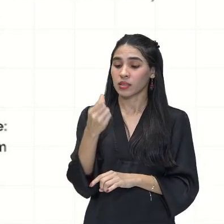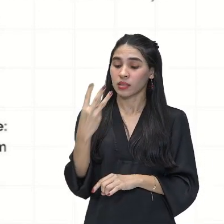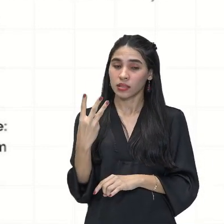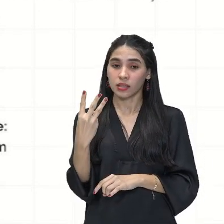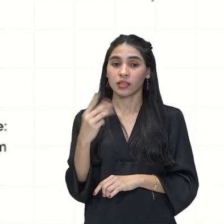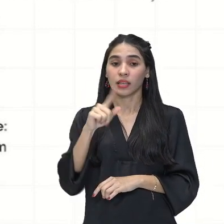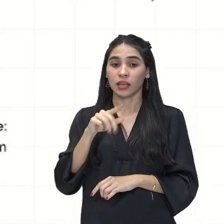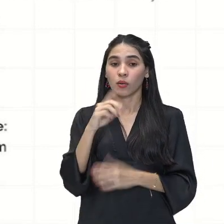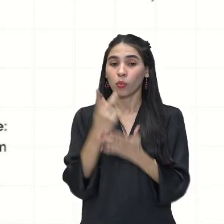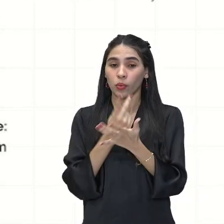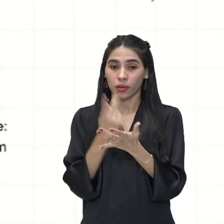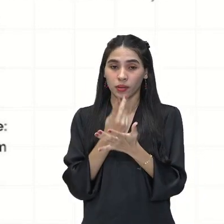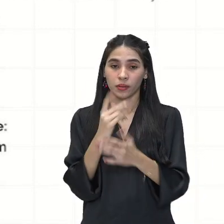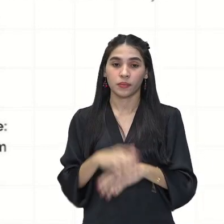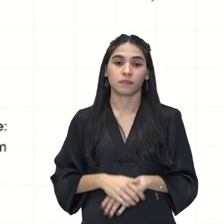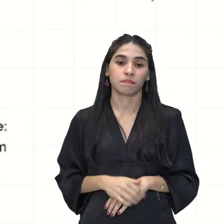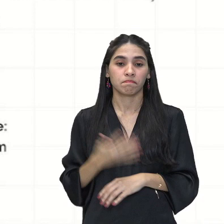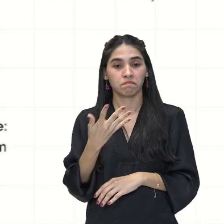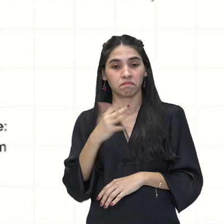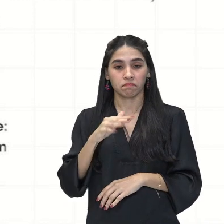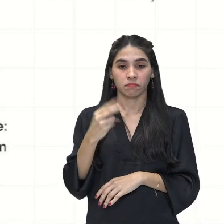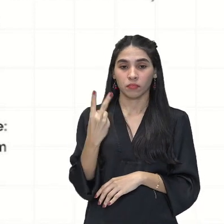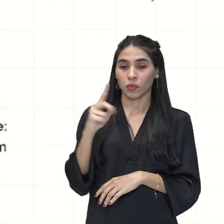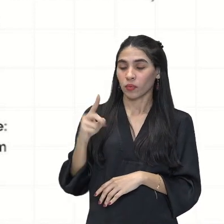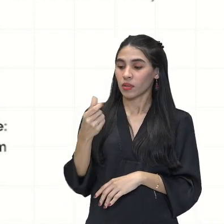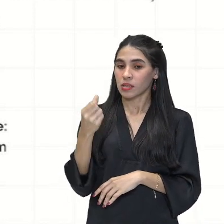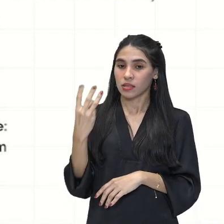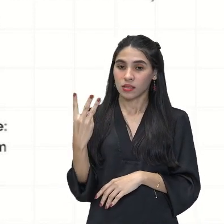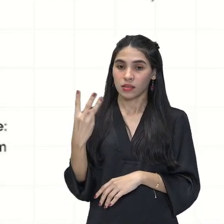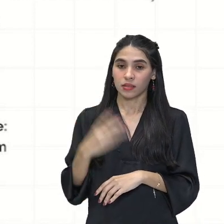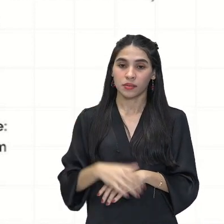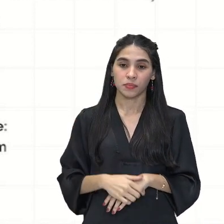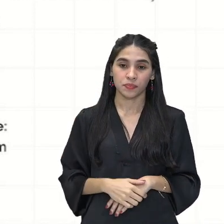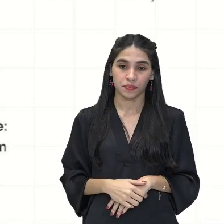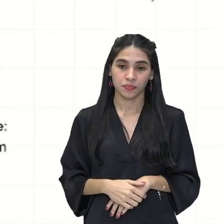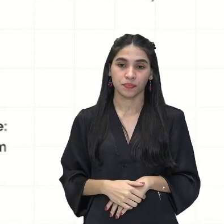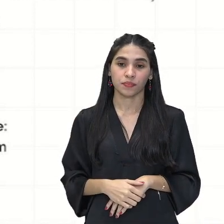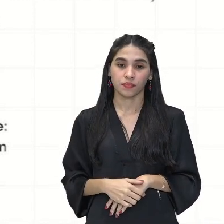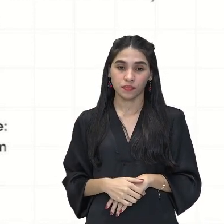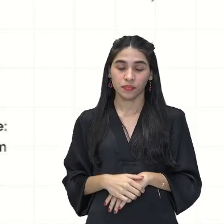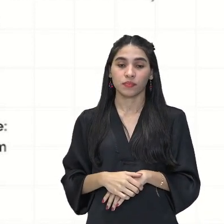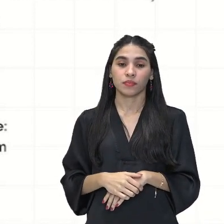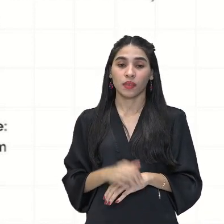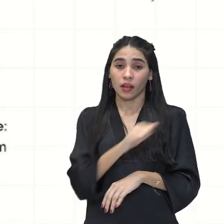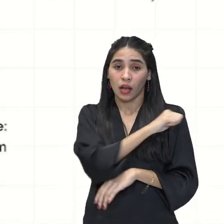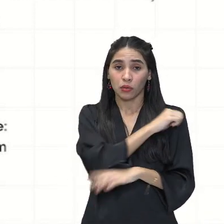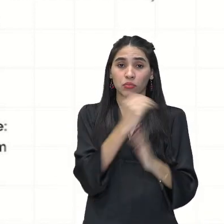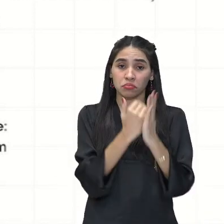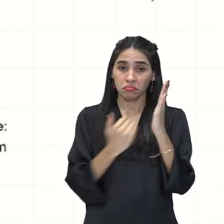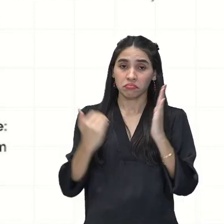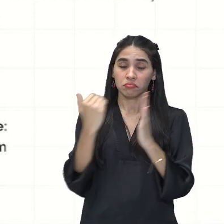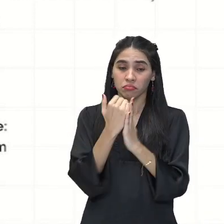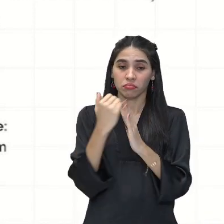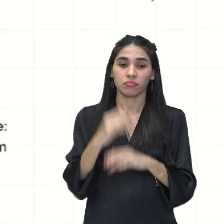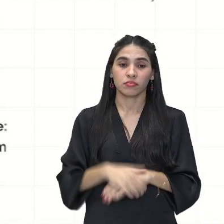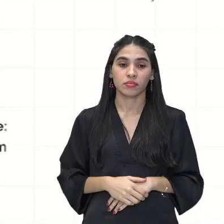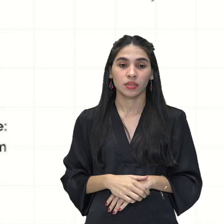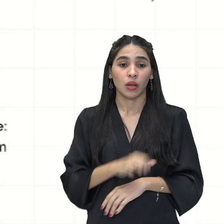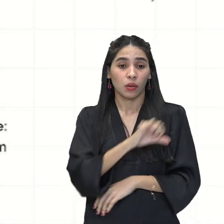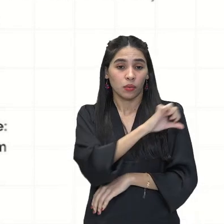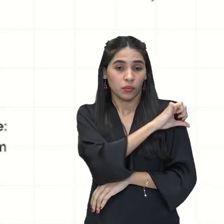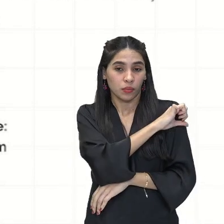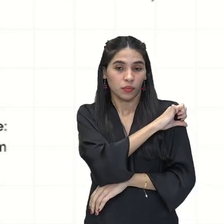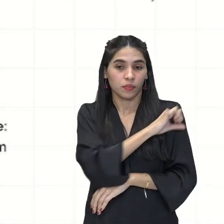que é a medida de dispersão, foi de mais ou menos 2,63 dos alunos acima da média por bimestre. E no